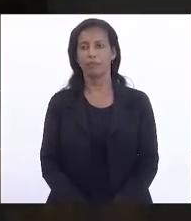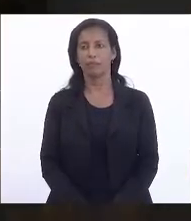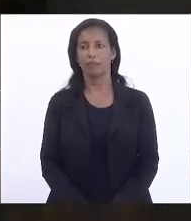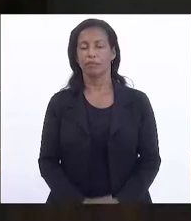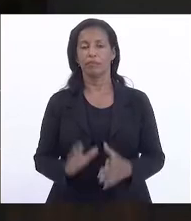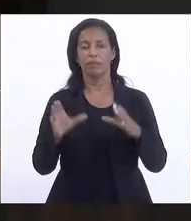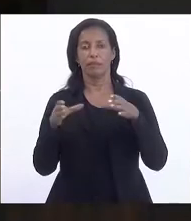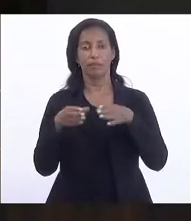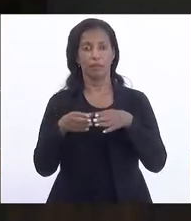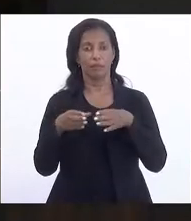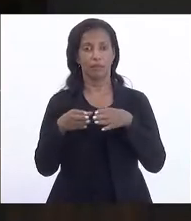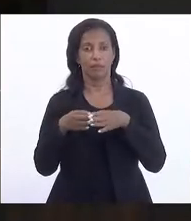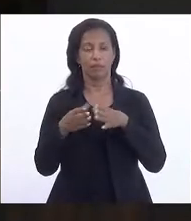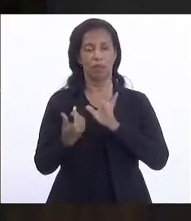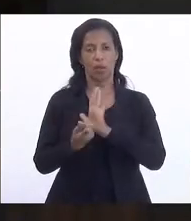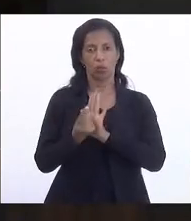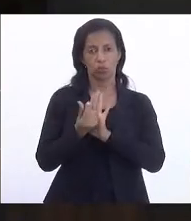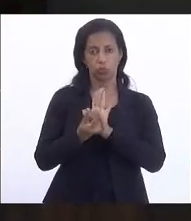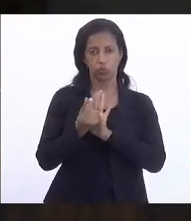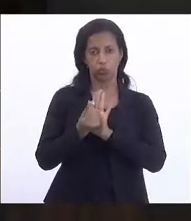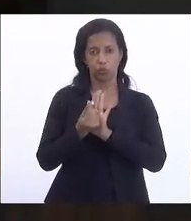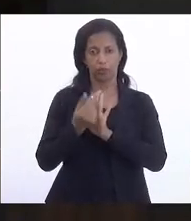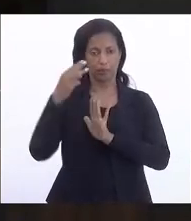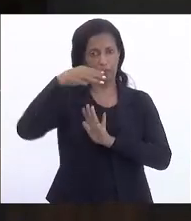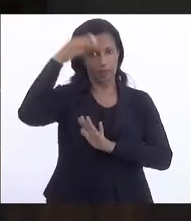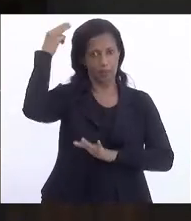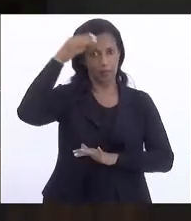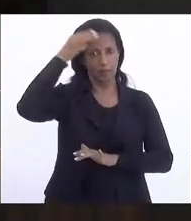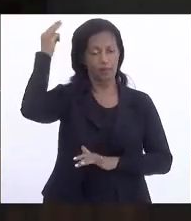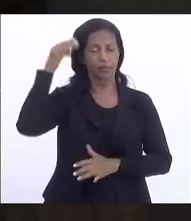Pela Comissão de Orçamento, deputado Márcio Pacheco.